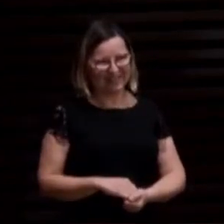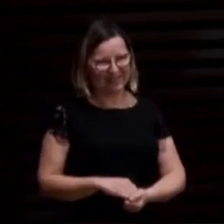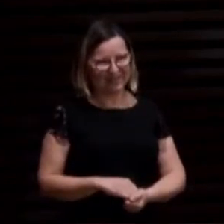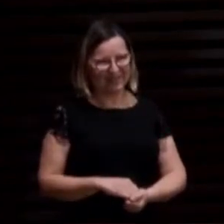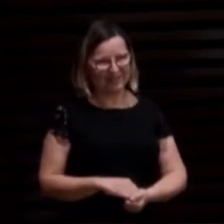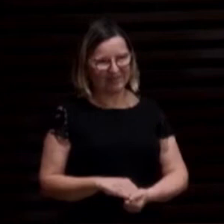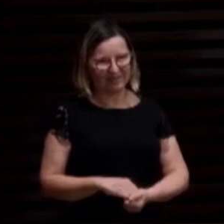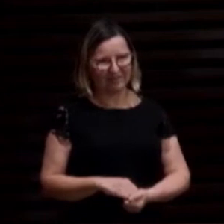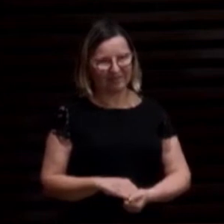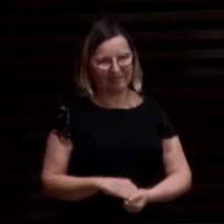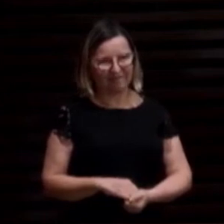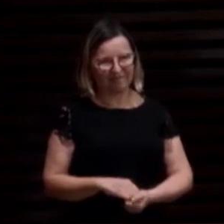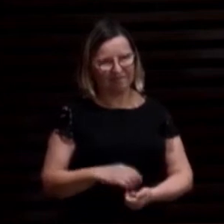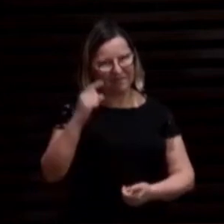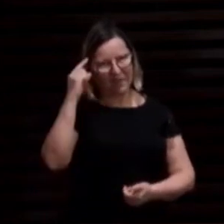Uma vez